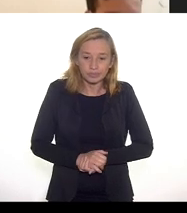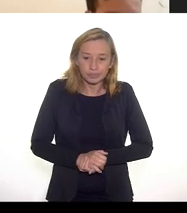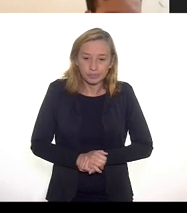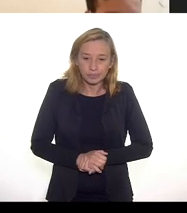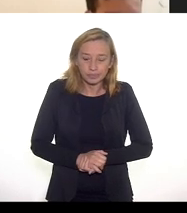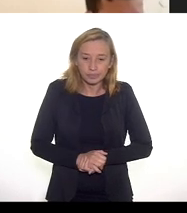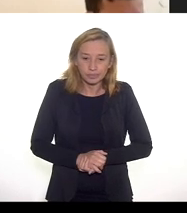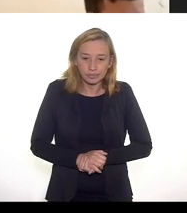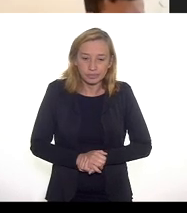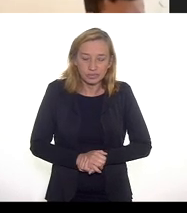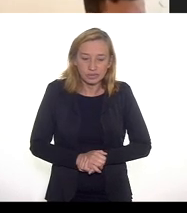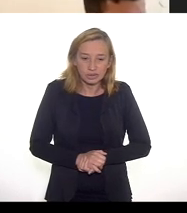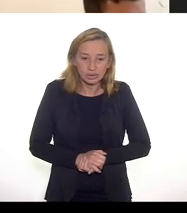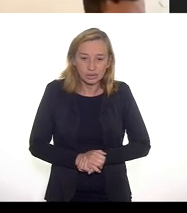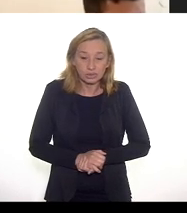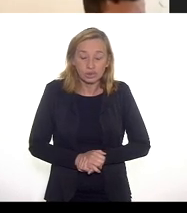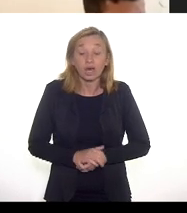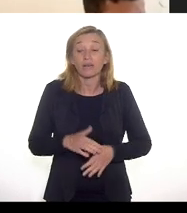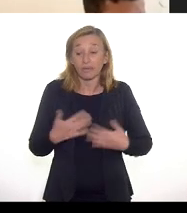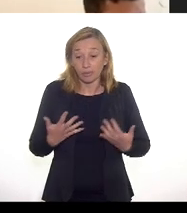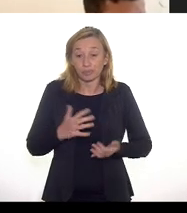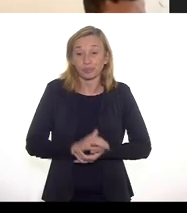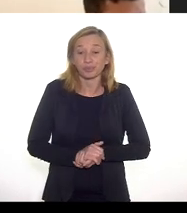melhorou? Melhorou, vai lá. Melhorou.